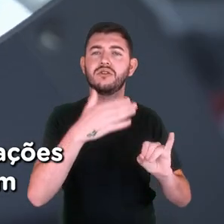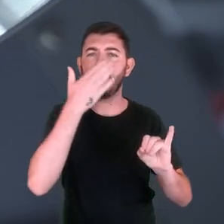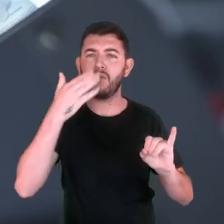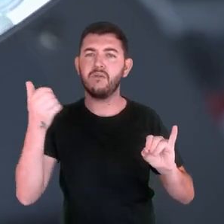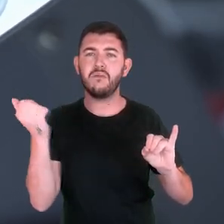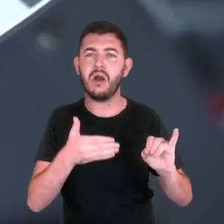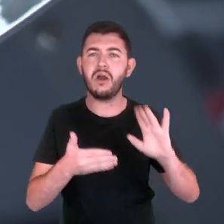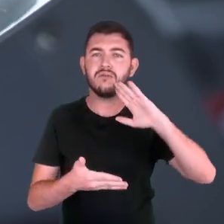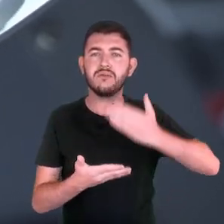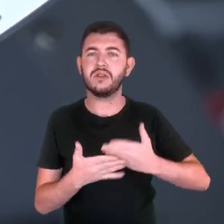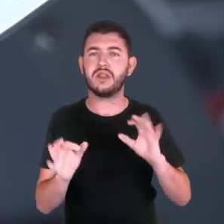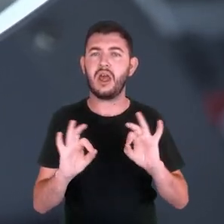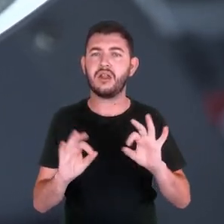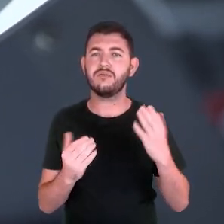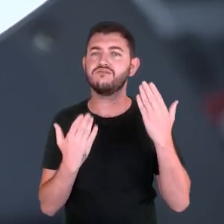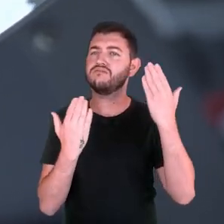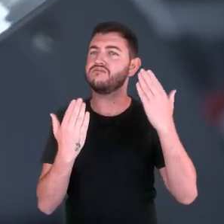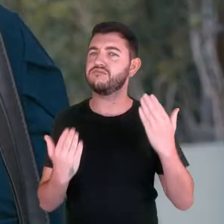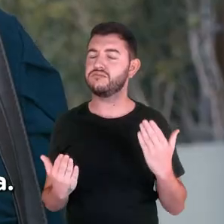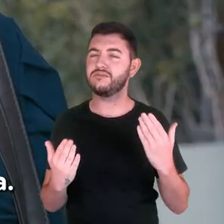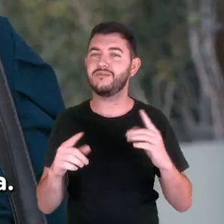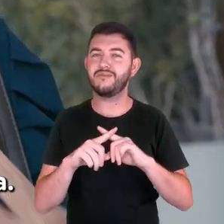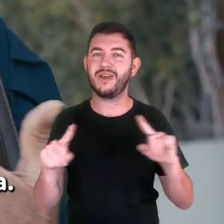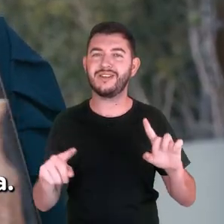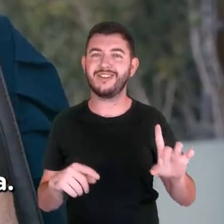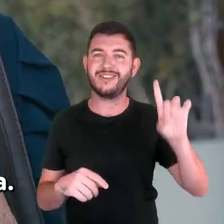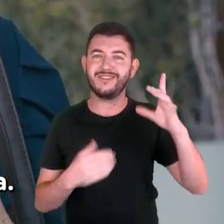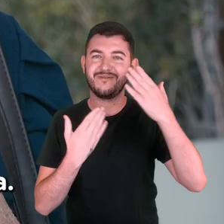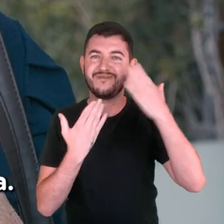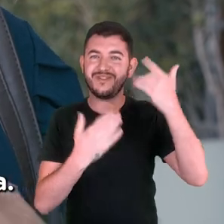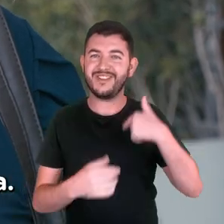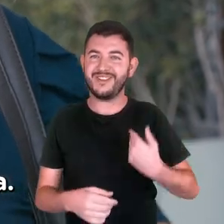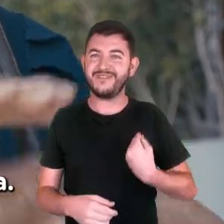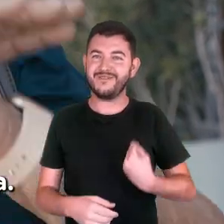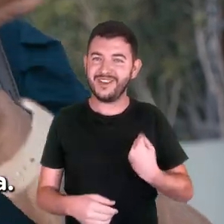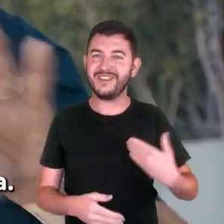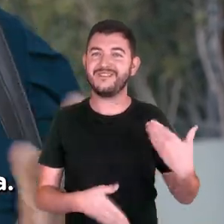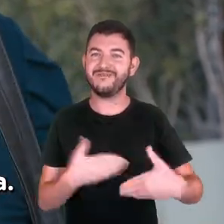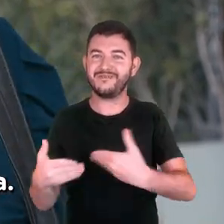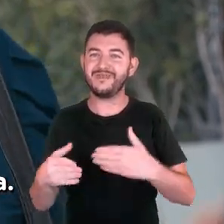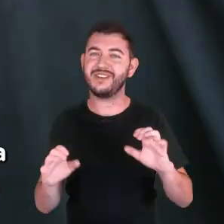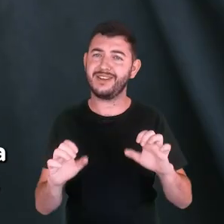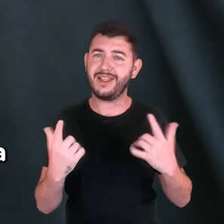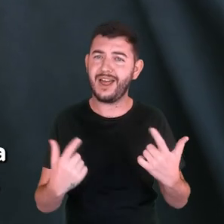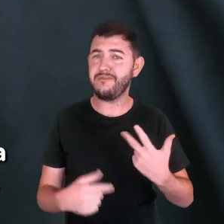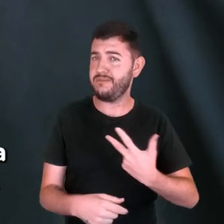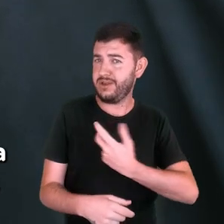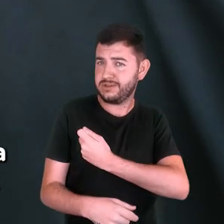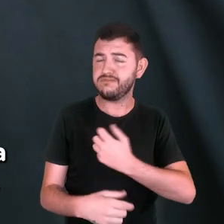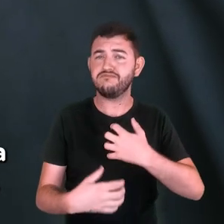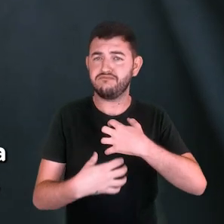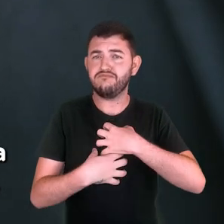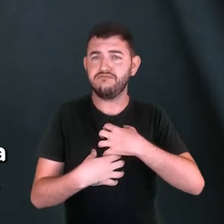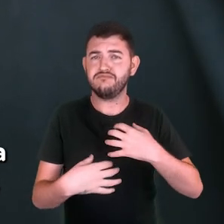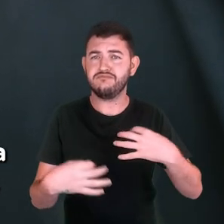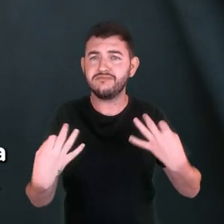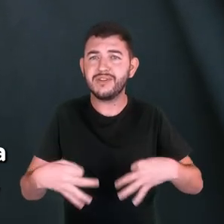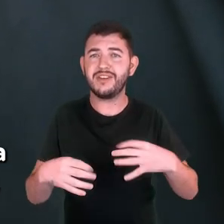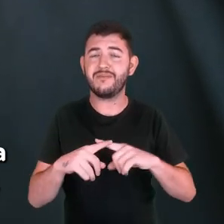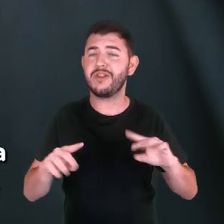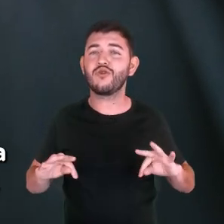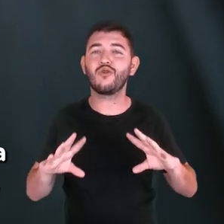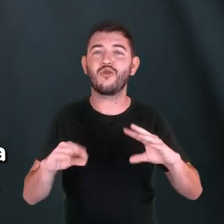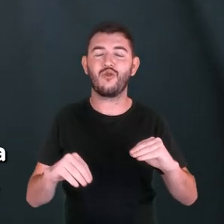das pessoas desacreditarem nas instituições. Agora eu, graças a Deus, não, eu estou em dia. Claro que às vezes a gente toma, ela dá uma